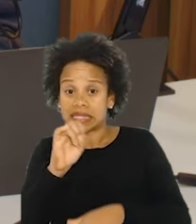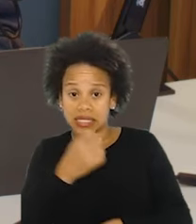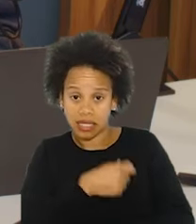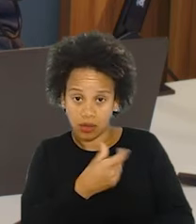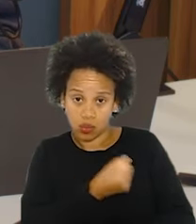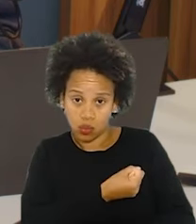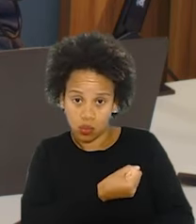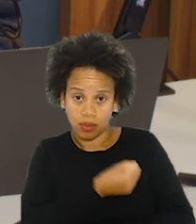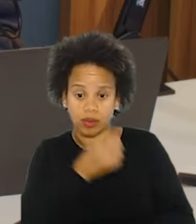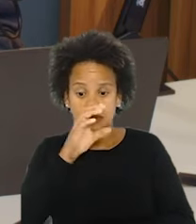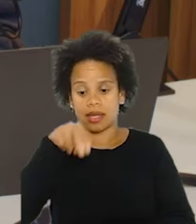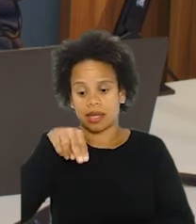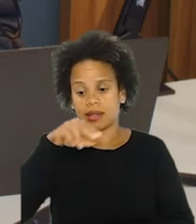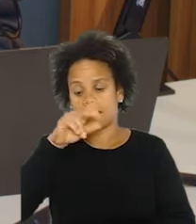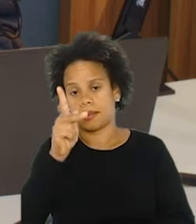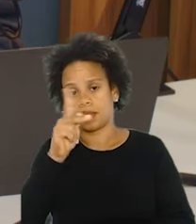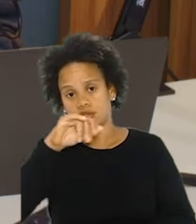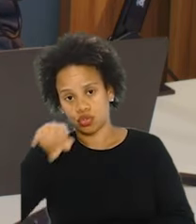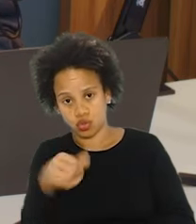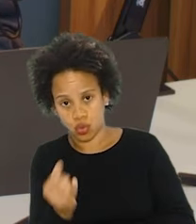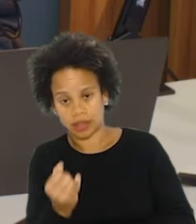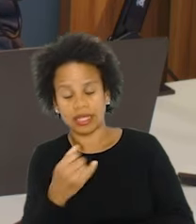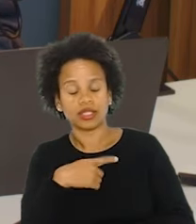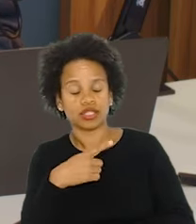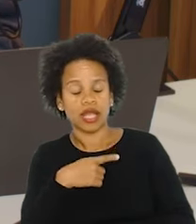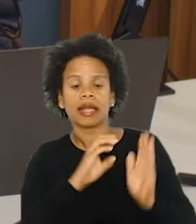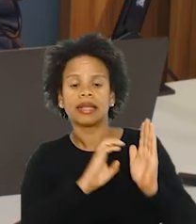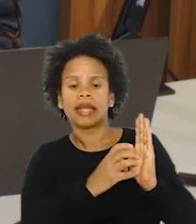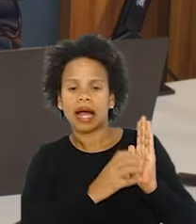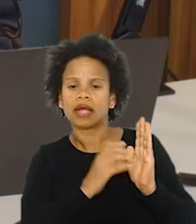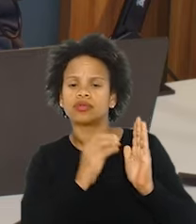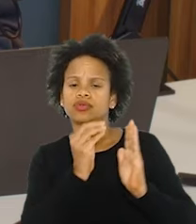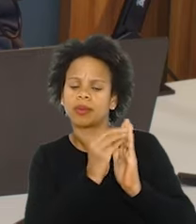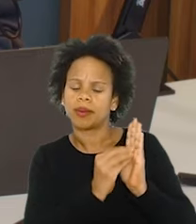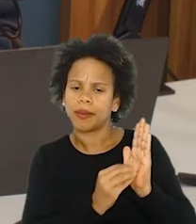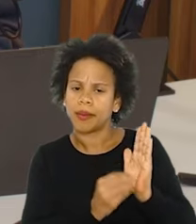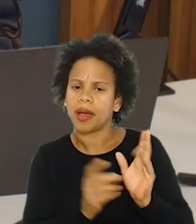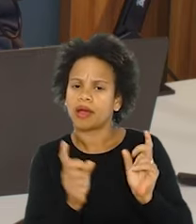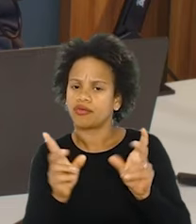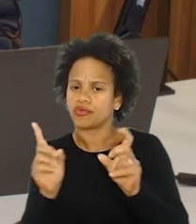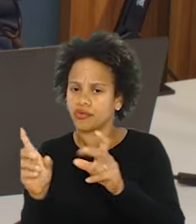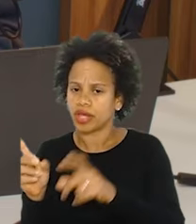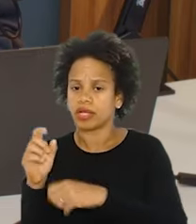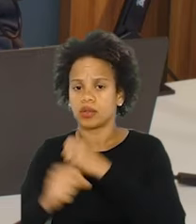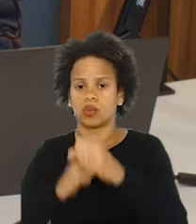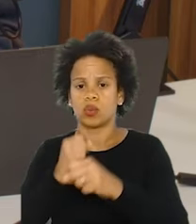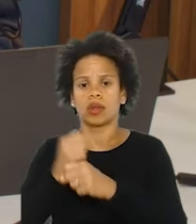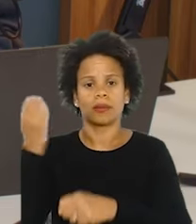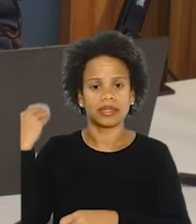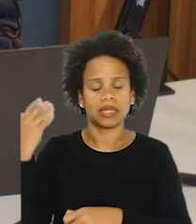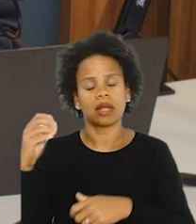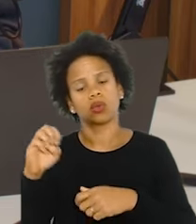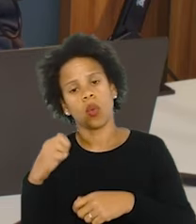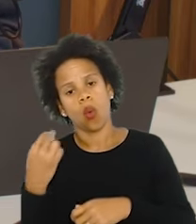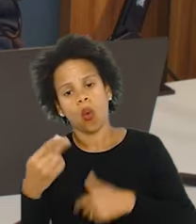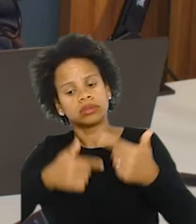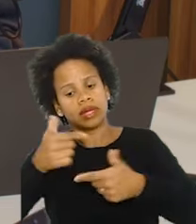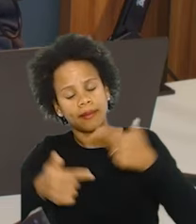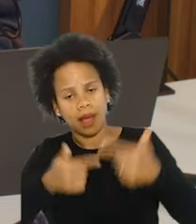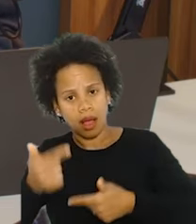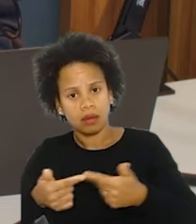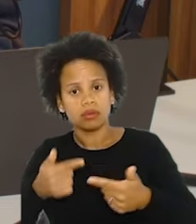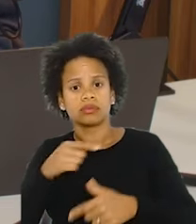CNPJ como eh tiver os dados de faturamento de vendas do ano passado da tua empresa ou de prestação de serviço que vocês